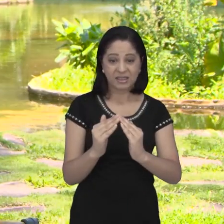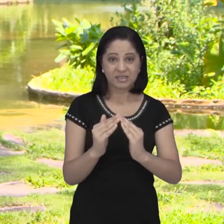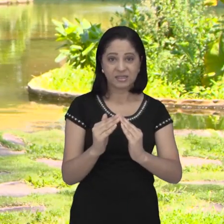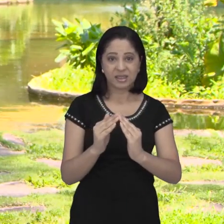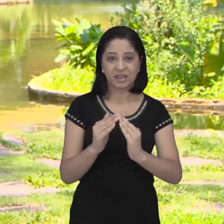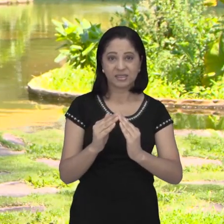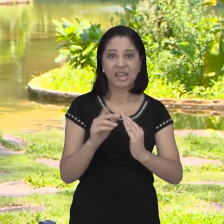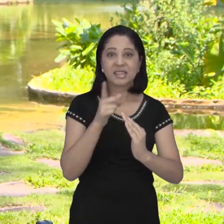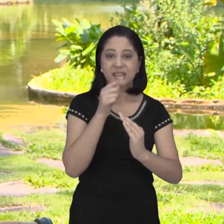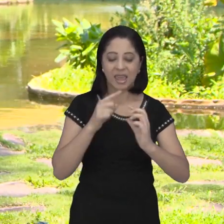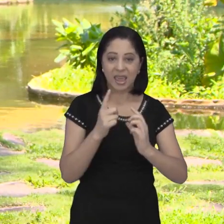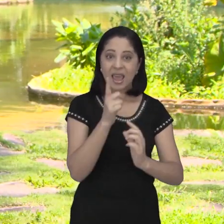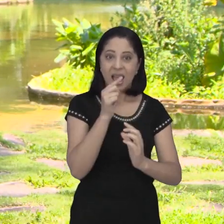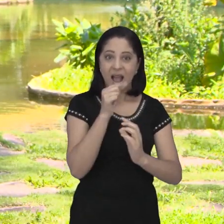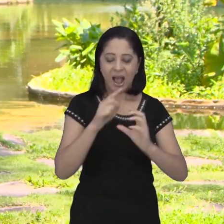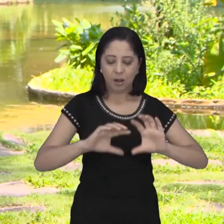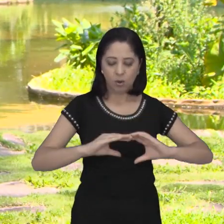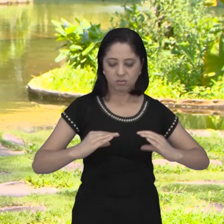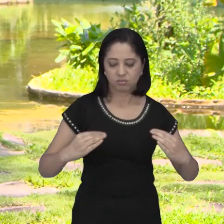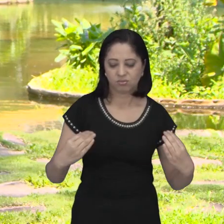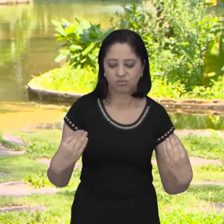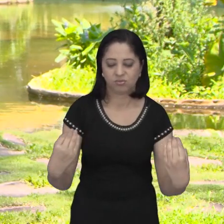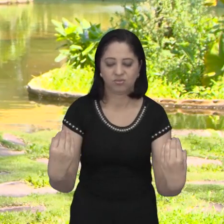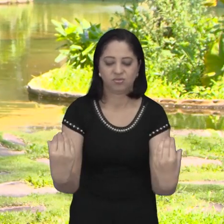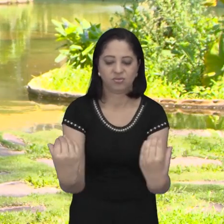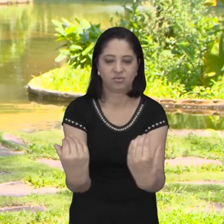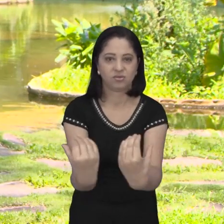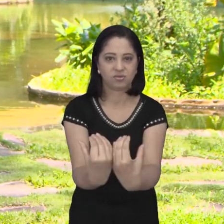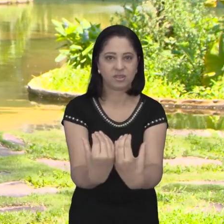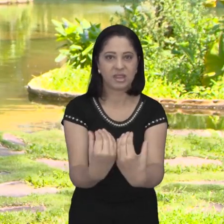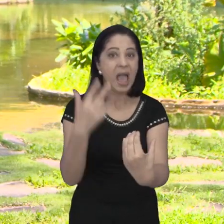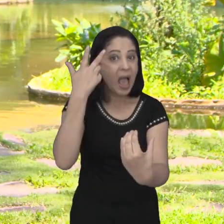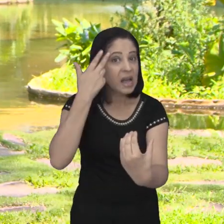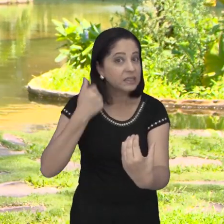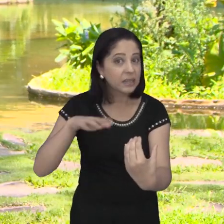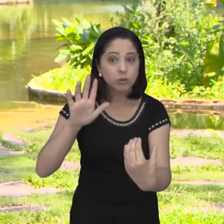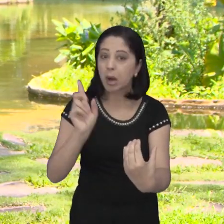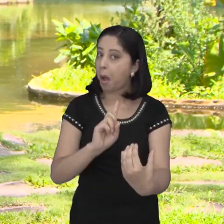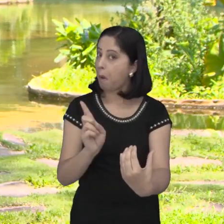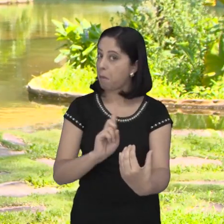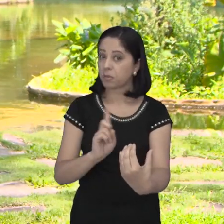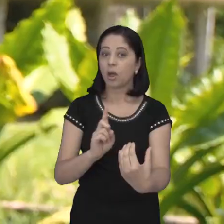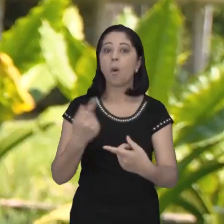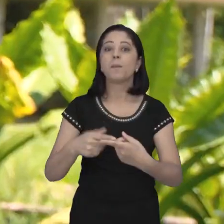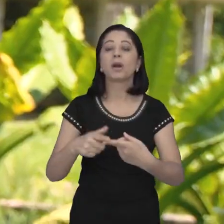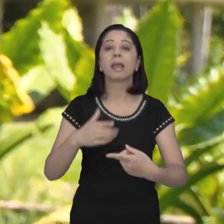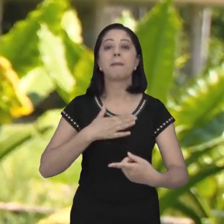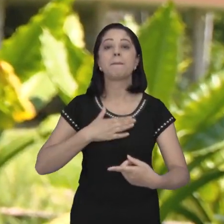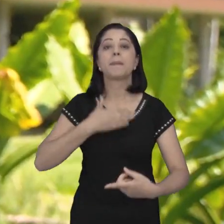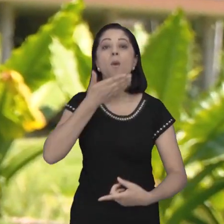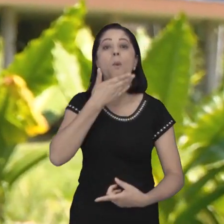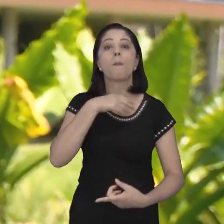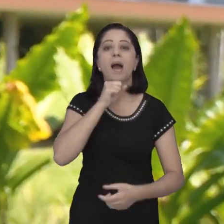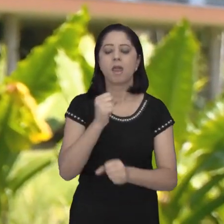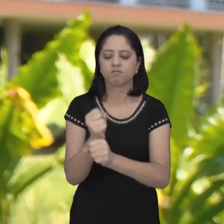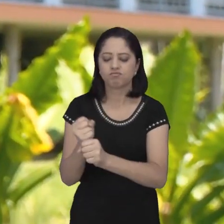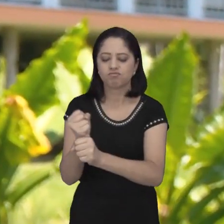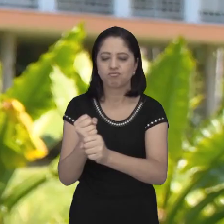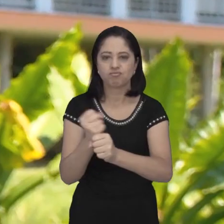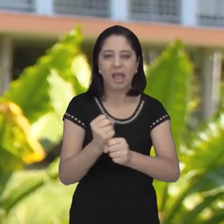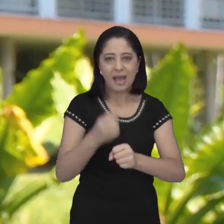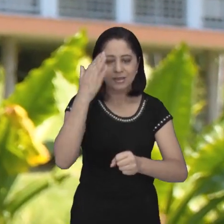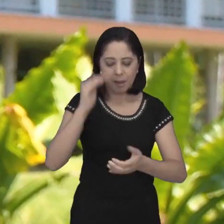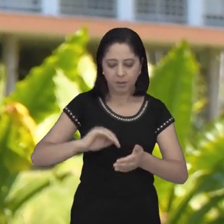de algodão, de lã, depois de acrílico. Então esse aqui era um reservatório. A estrutura da